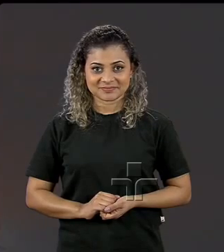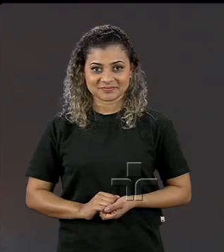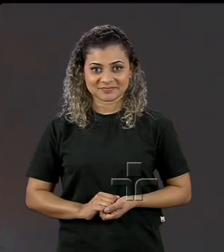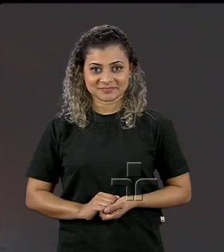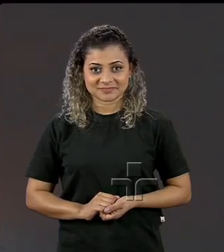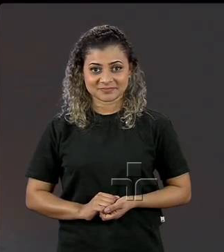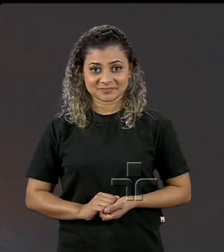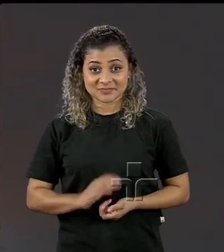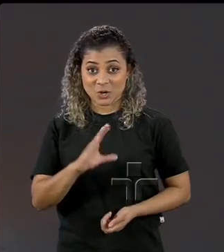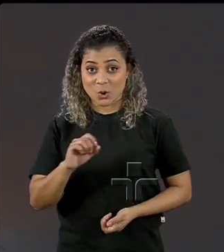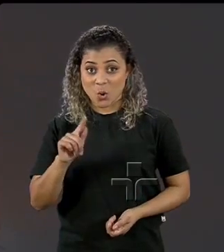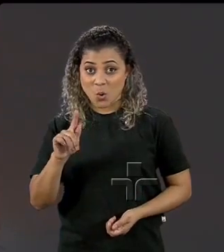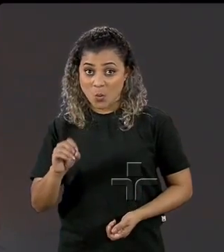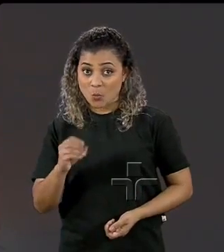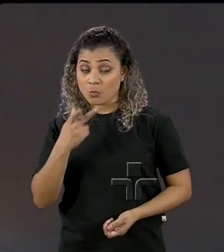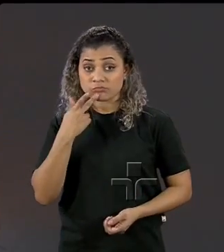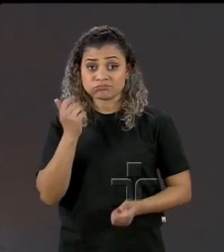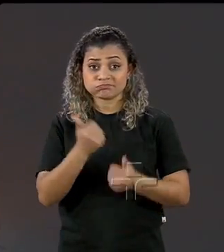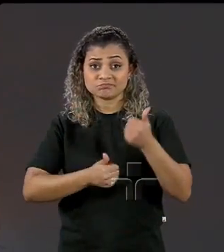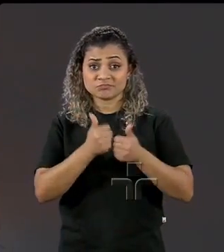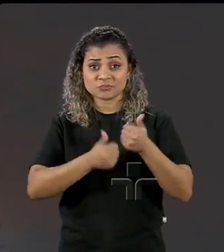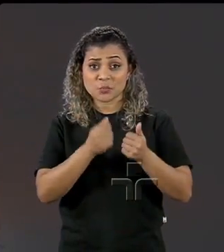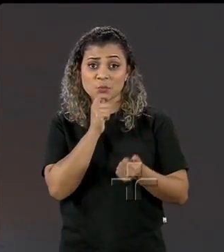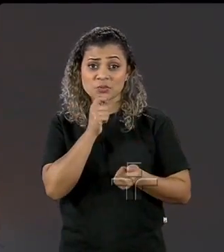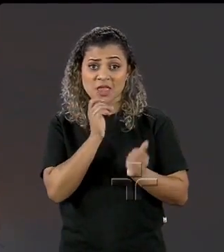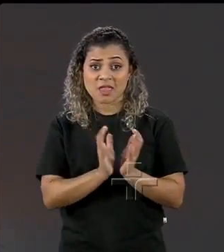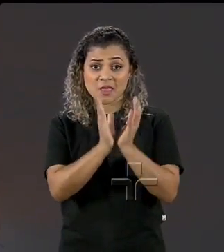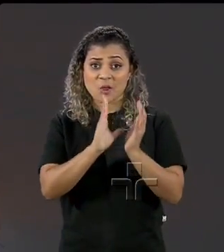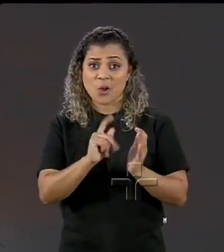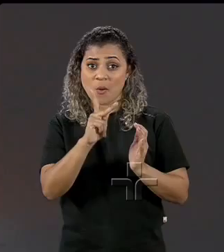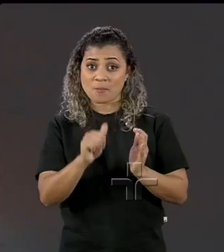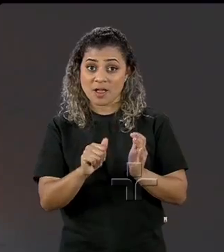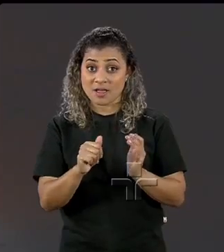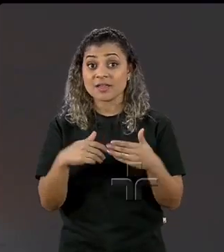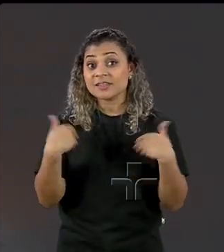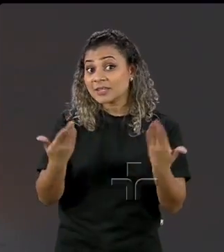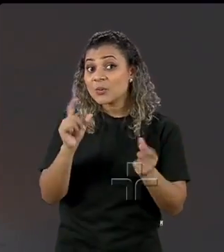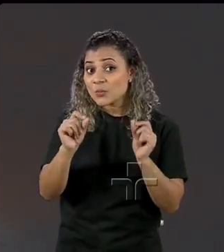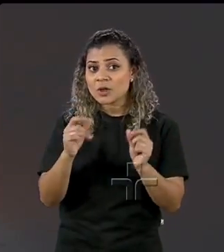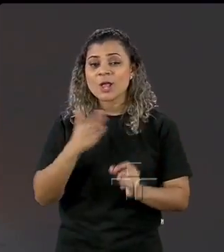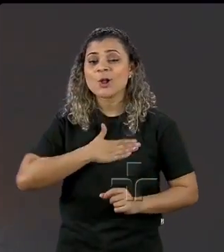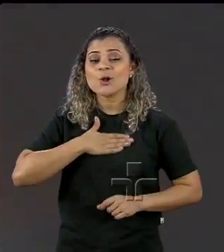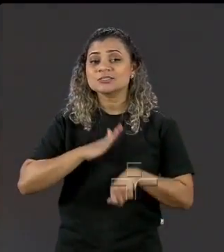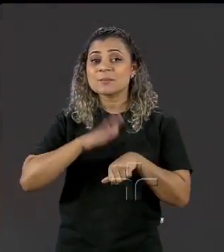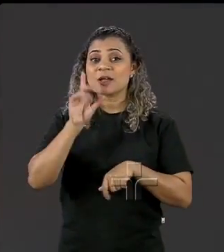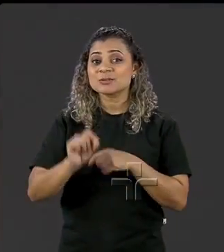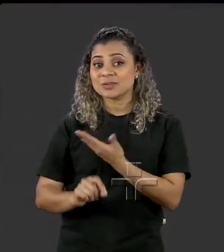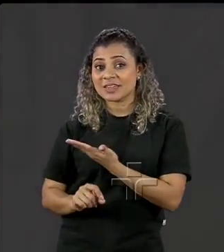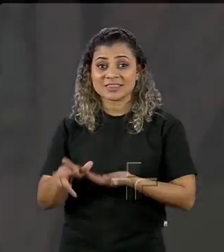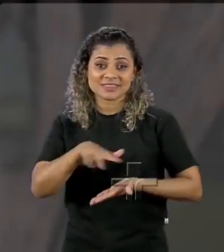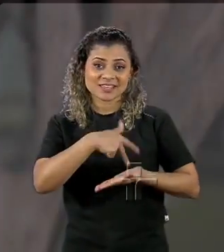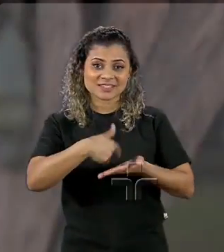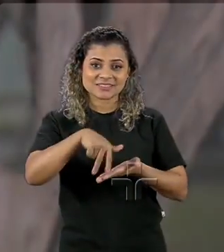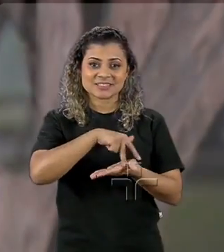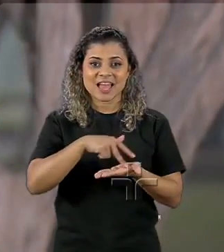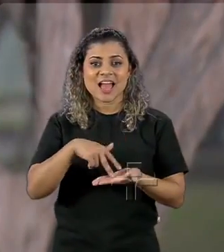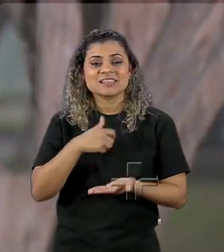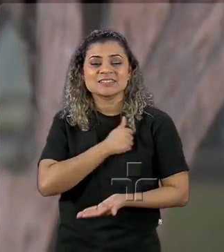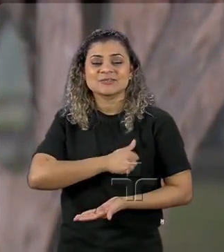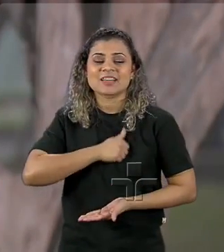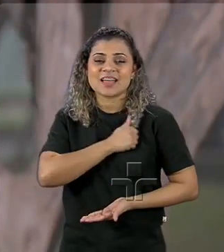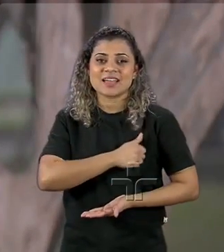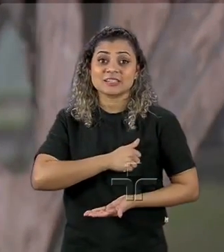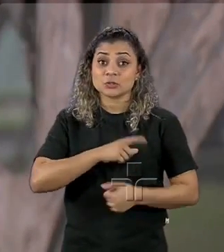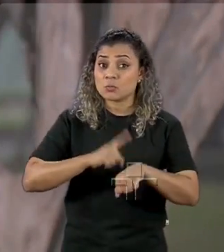Já o Congo não está na Copa, então Prudence mata a saudade de casa fazendo o que mais gosta, dançar. Nesse momento aqui